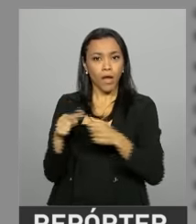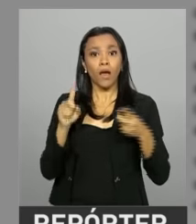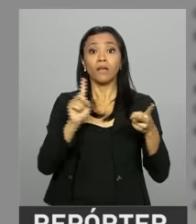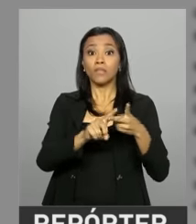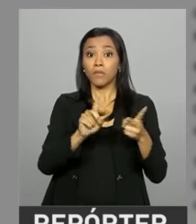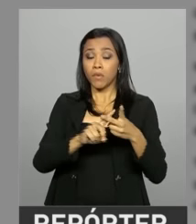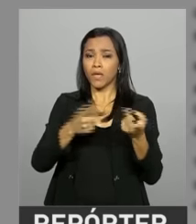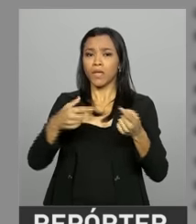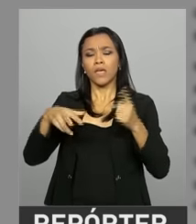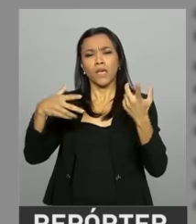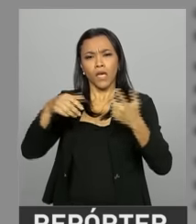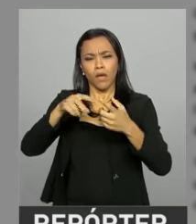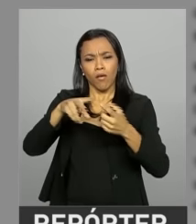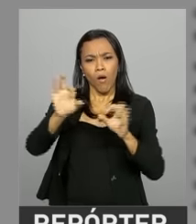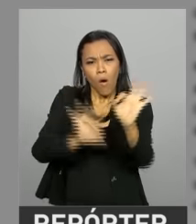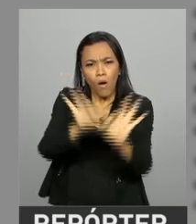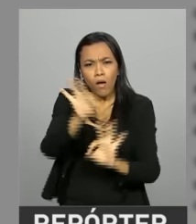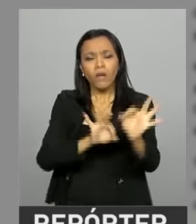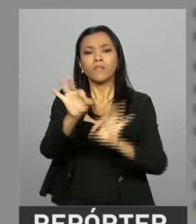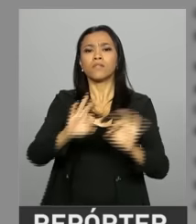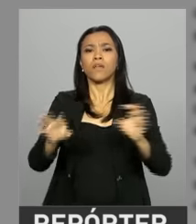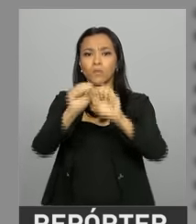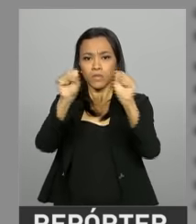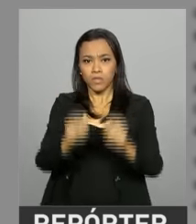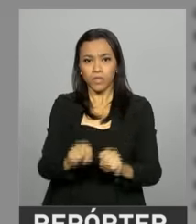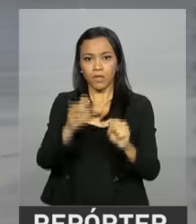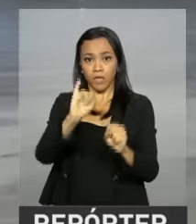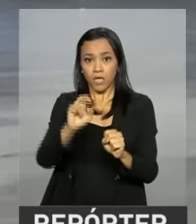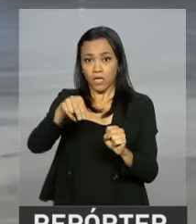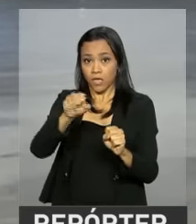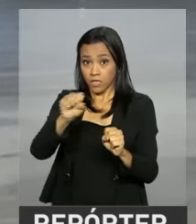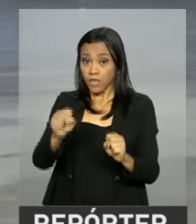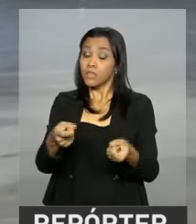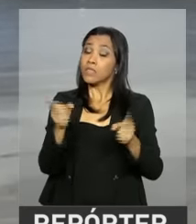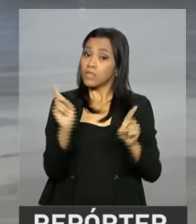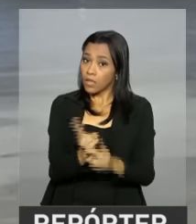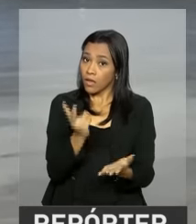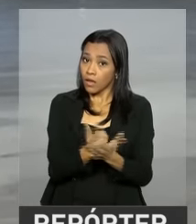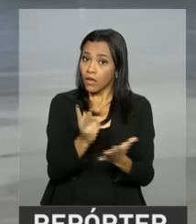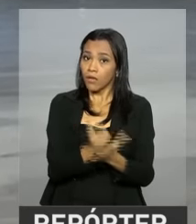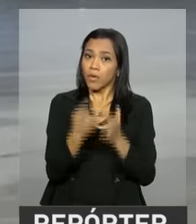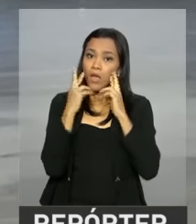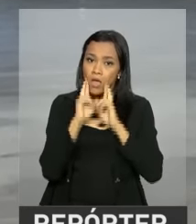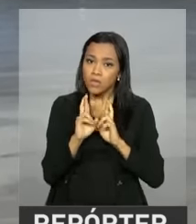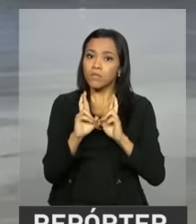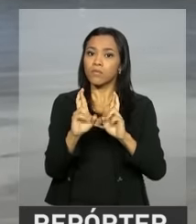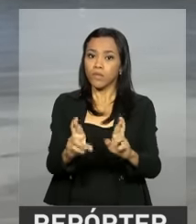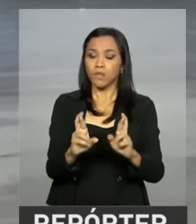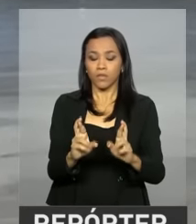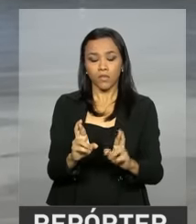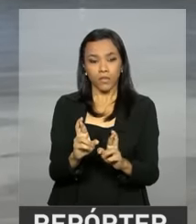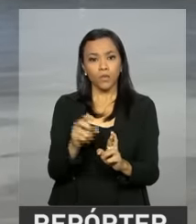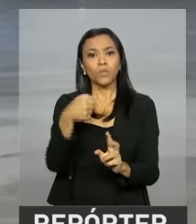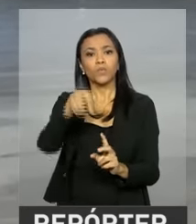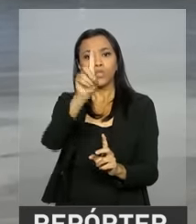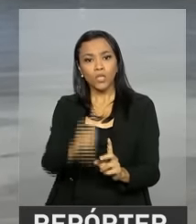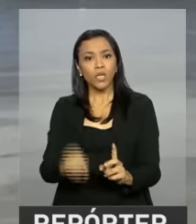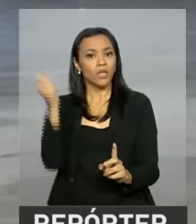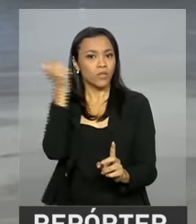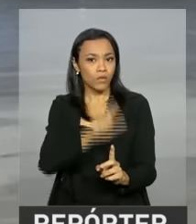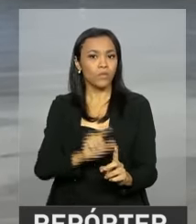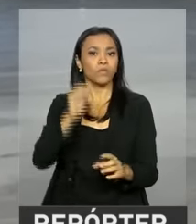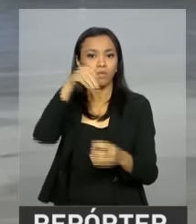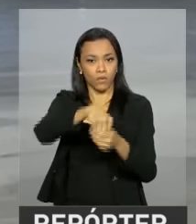Previdenciário e buscar o equilíbrio das contas públicas sempre com respeito ao direito aos direitos previstos na Constituição